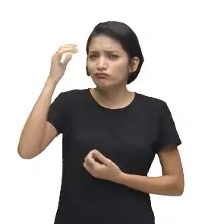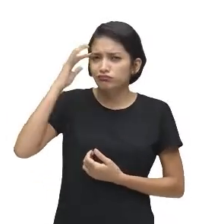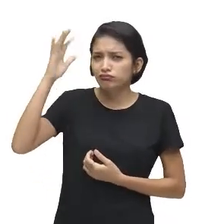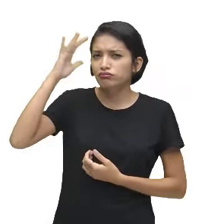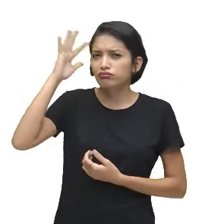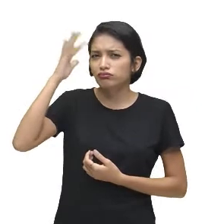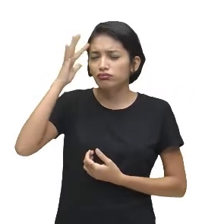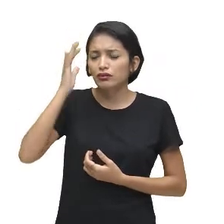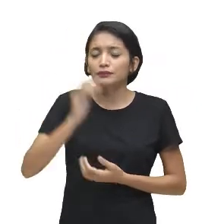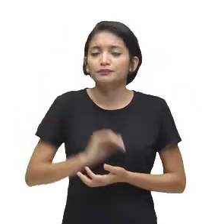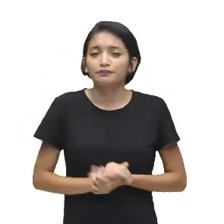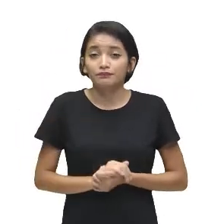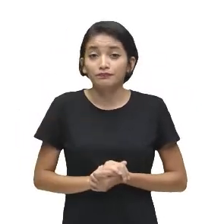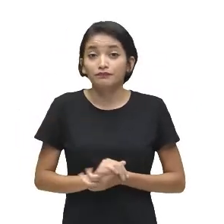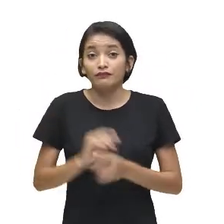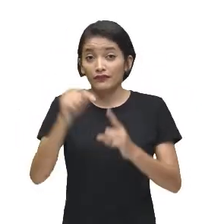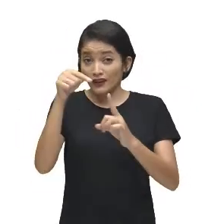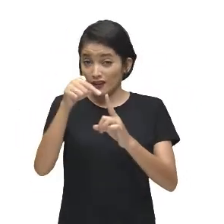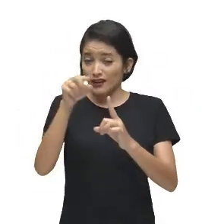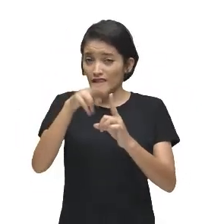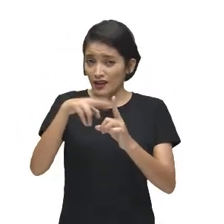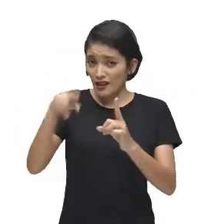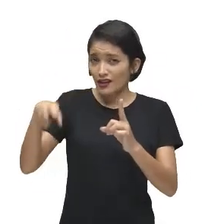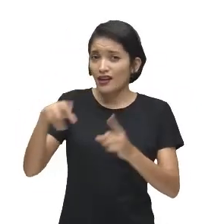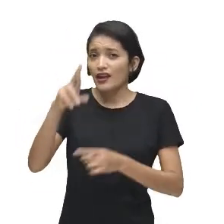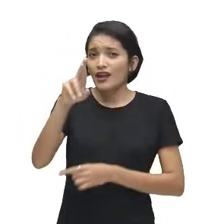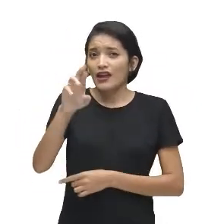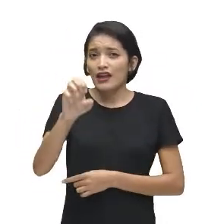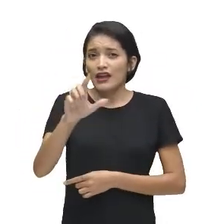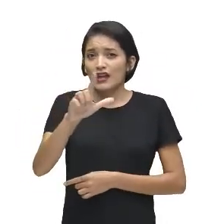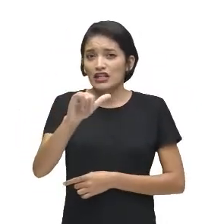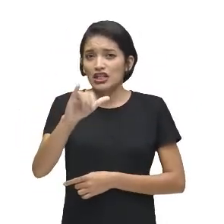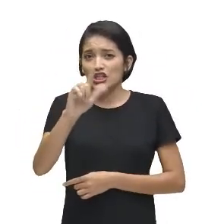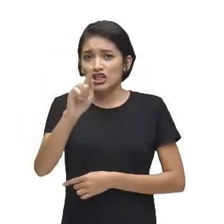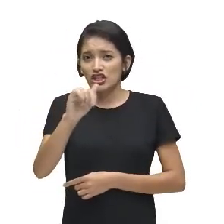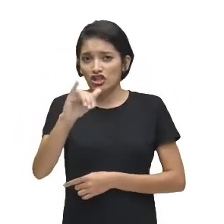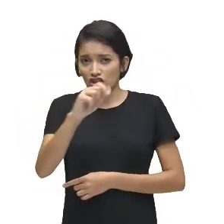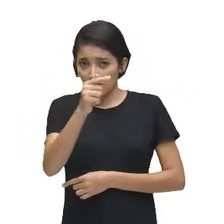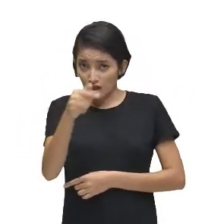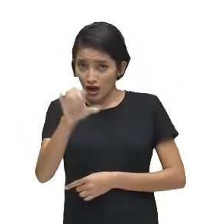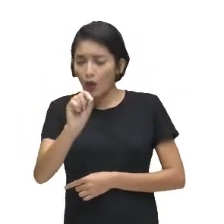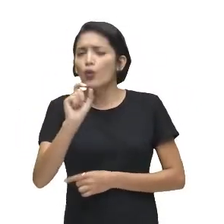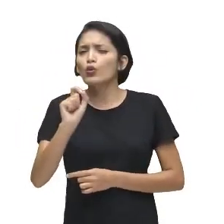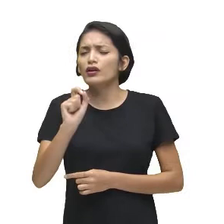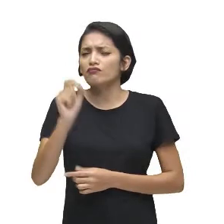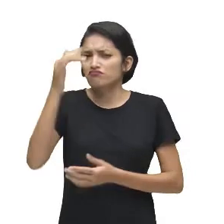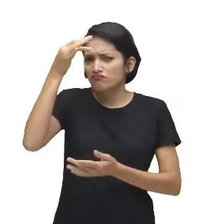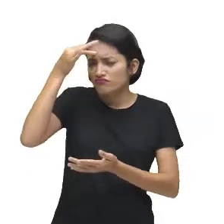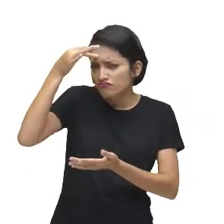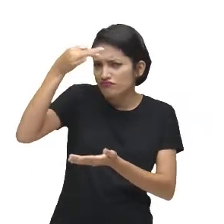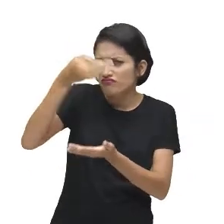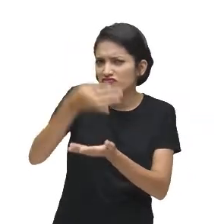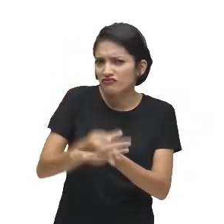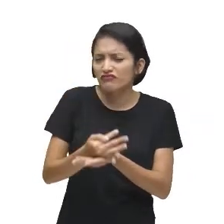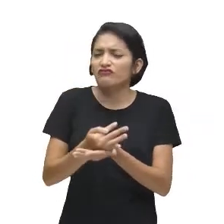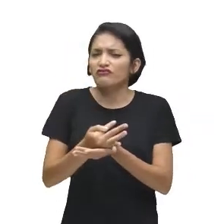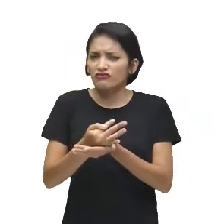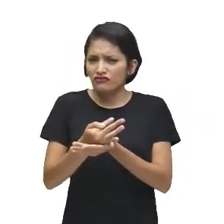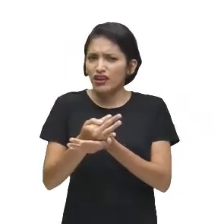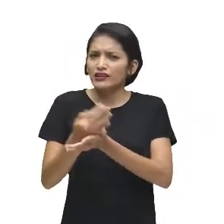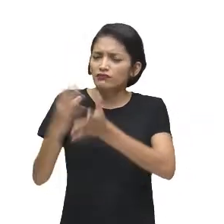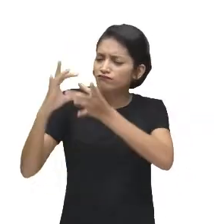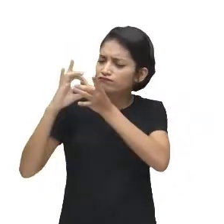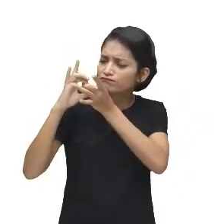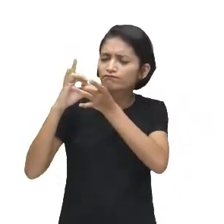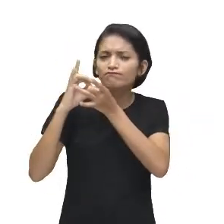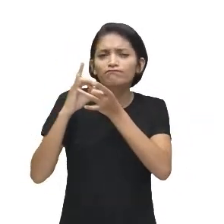é que religião é uma fé, é uma devoção a tudo que é